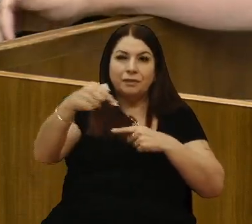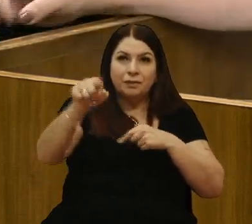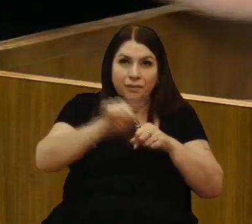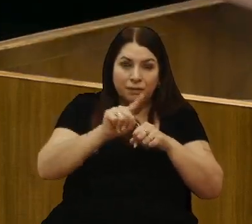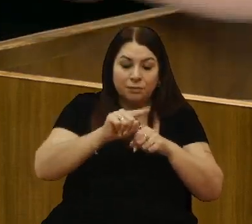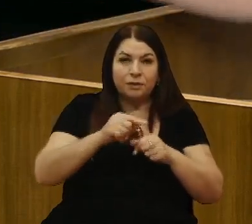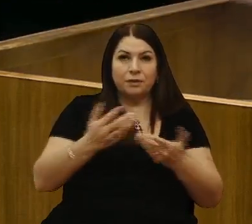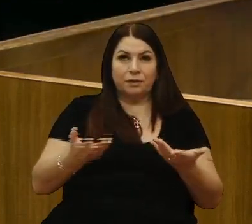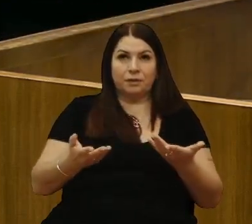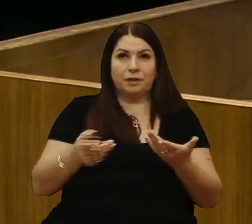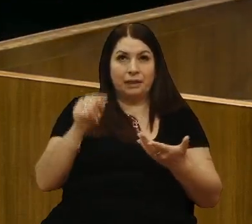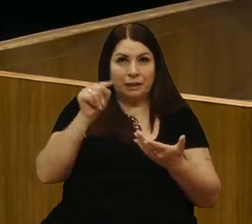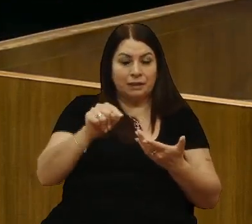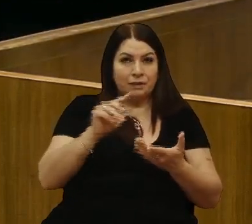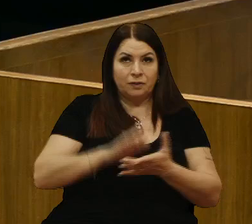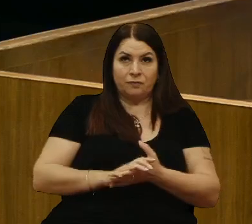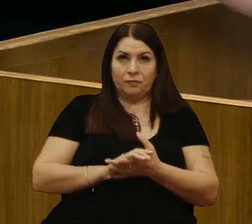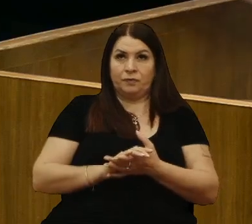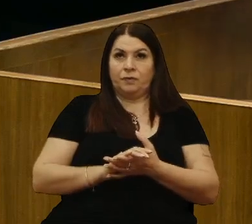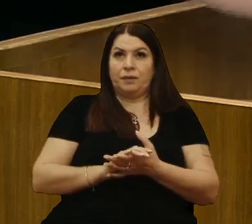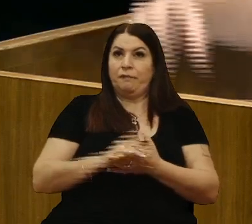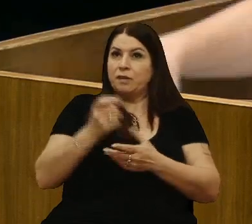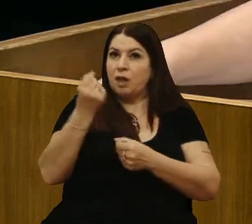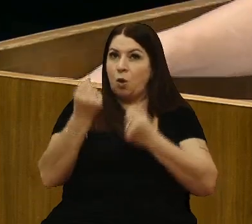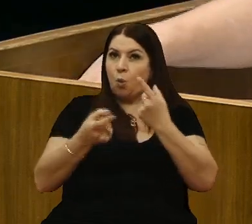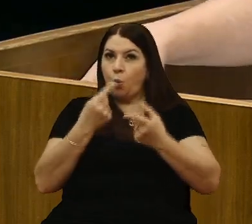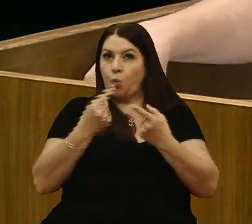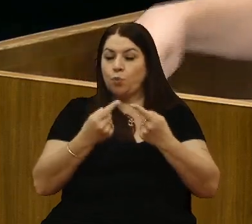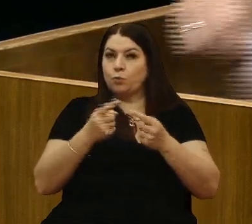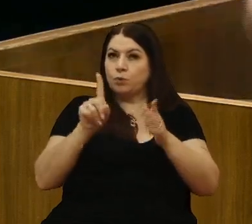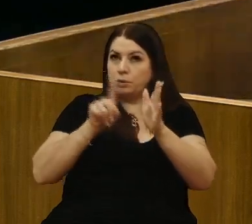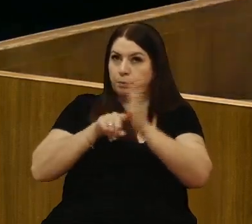frente? Esses vão ser alguns dos nossos